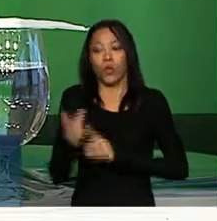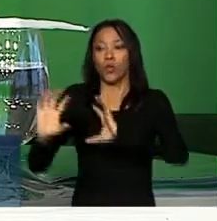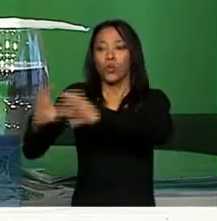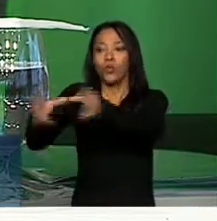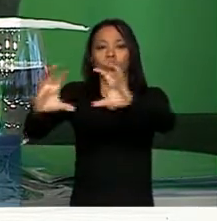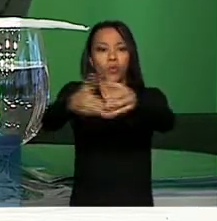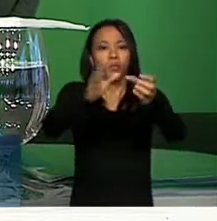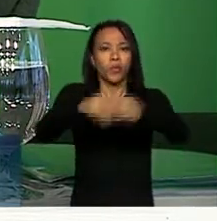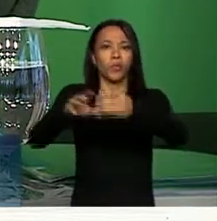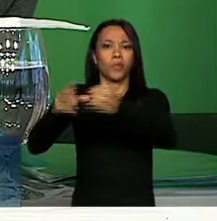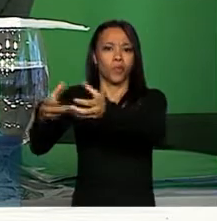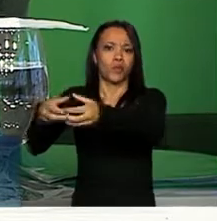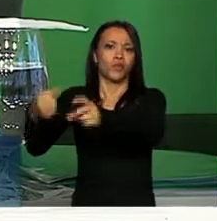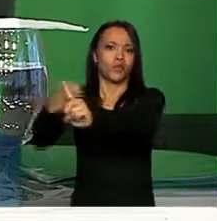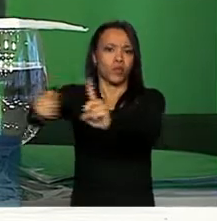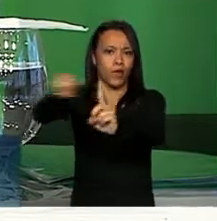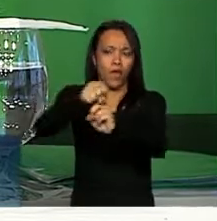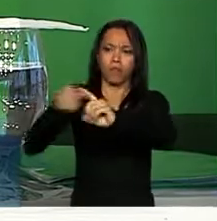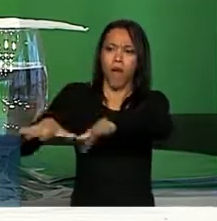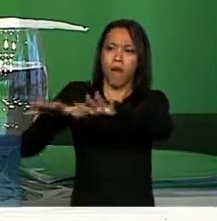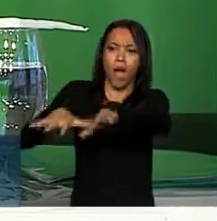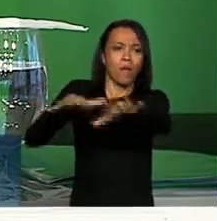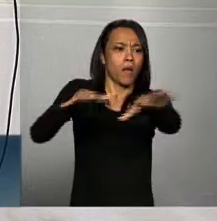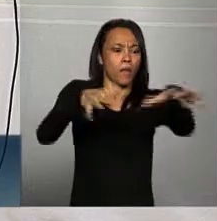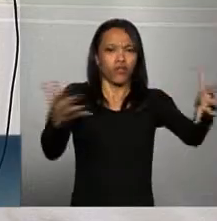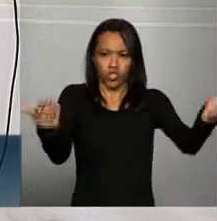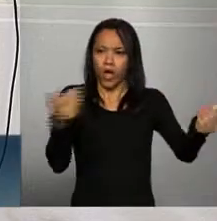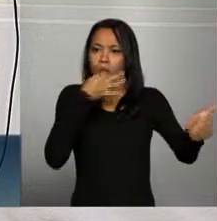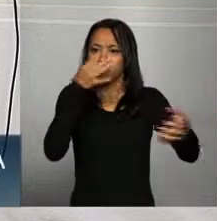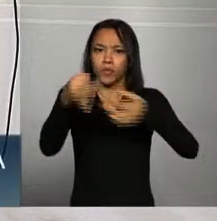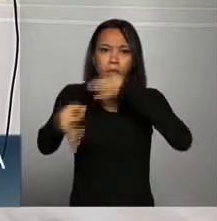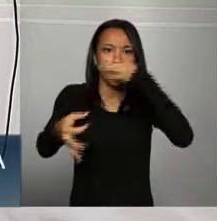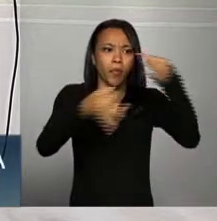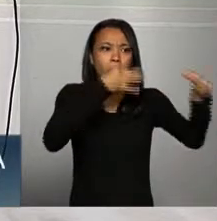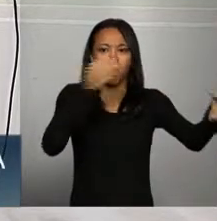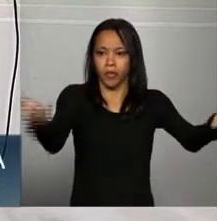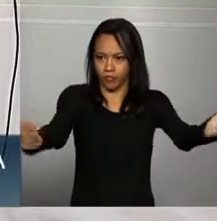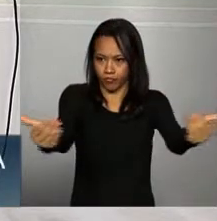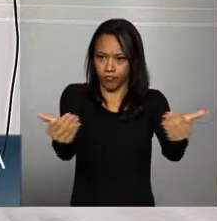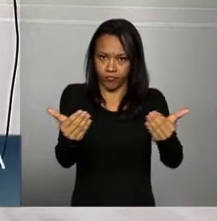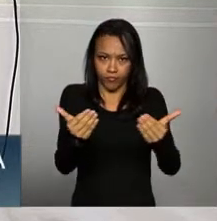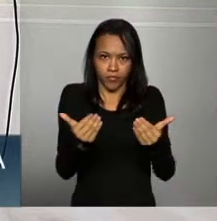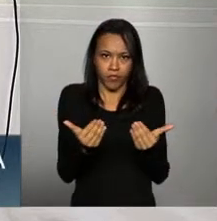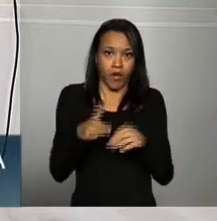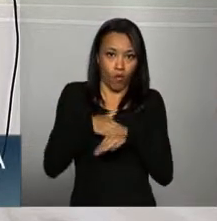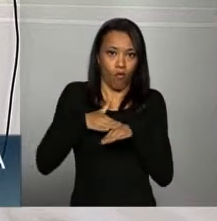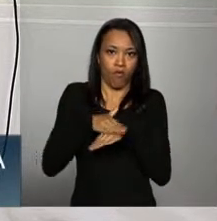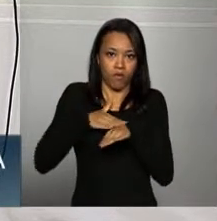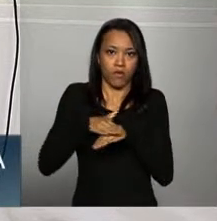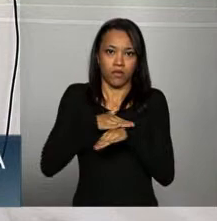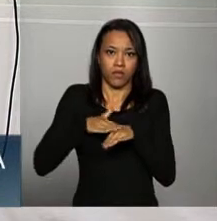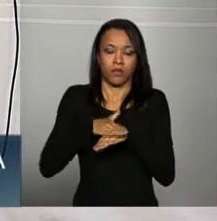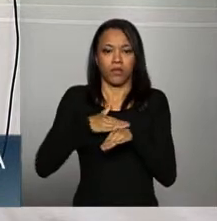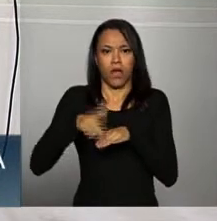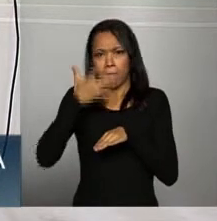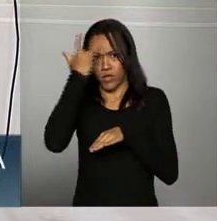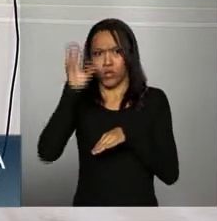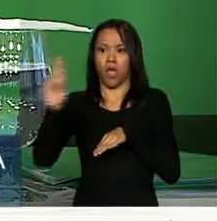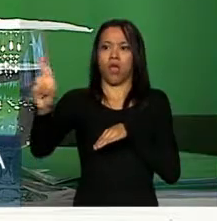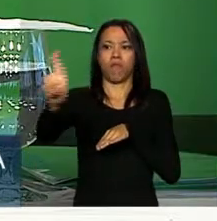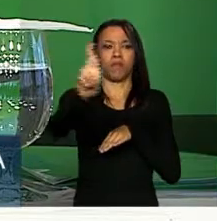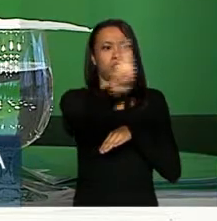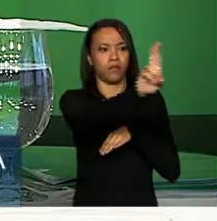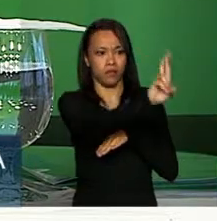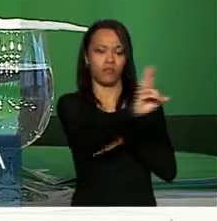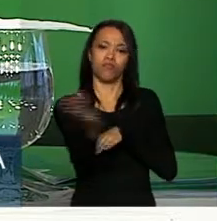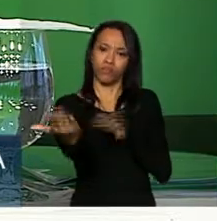ter bastante interação, ministro? Já recebemos quase todos os movimentos, as grandes representações, e nós